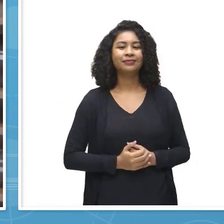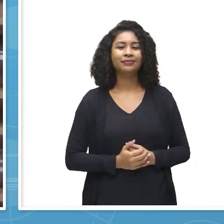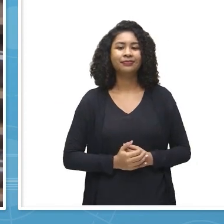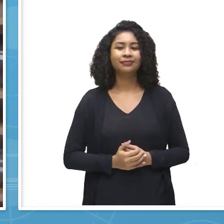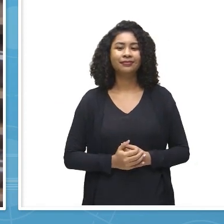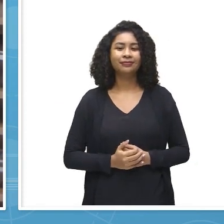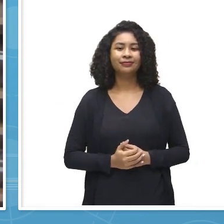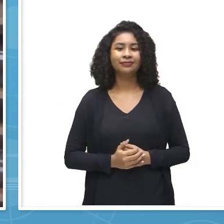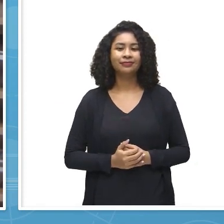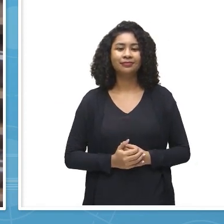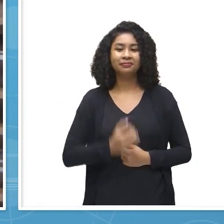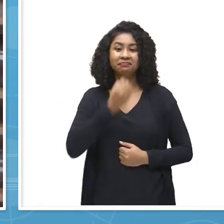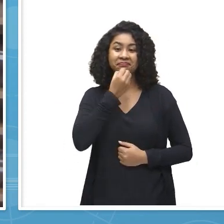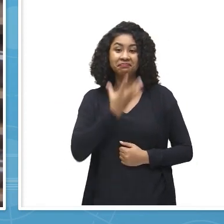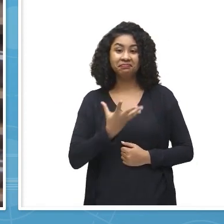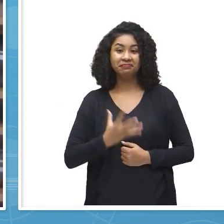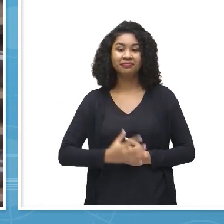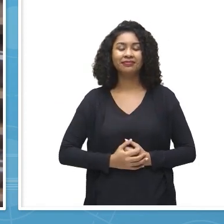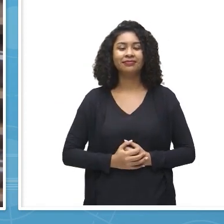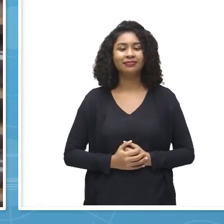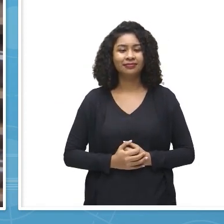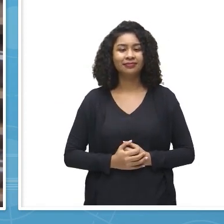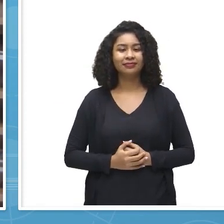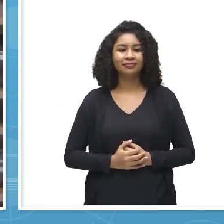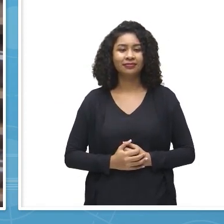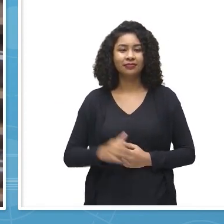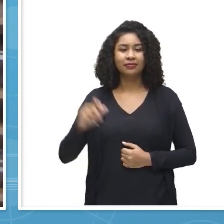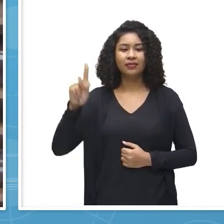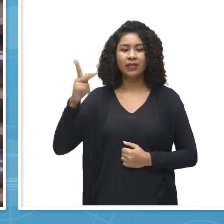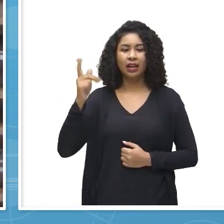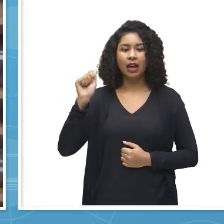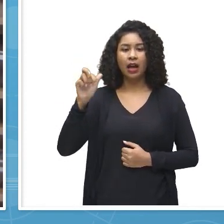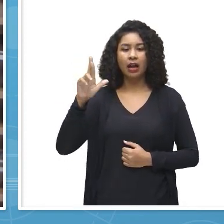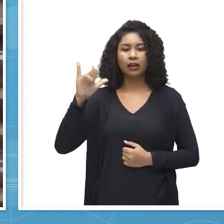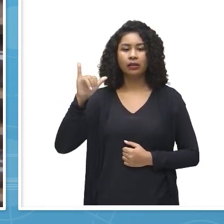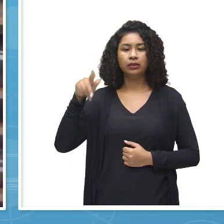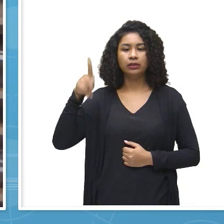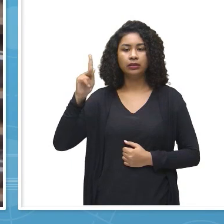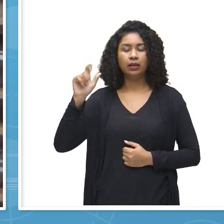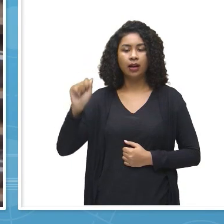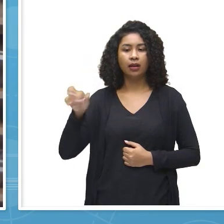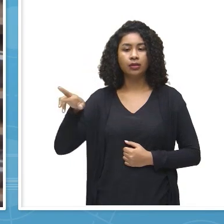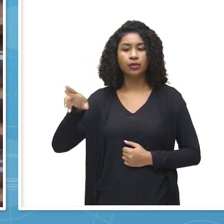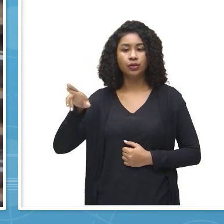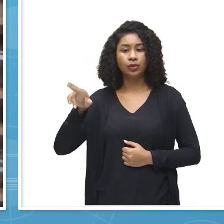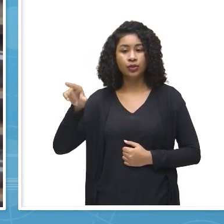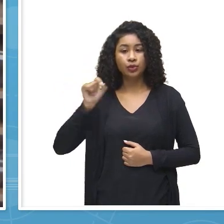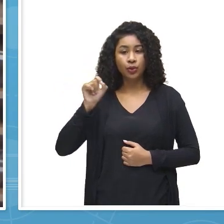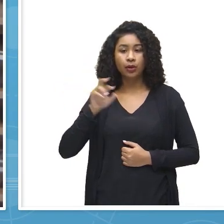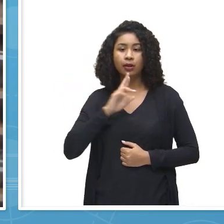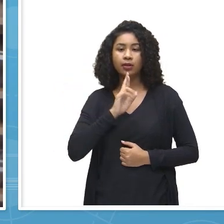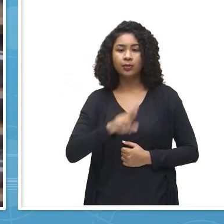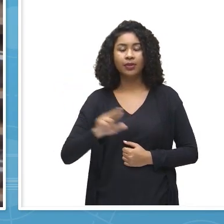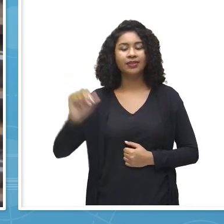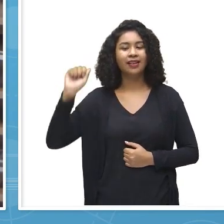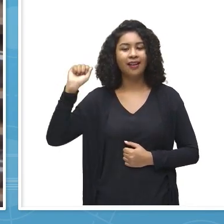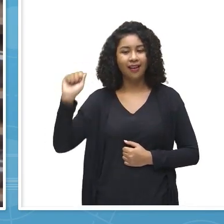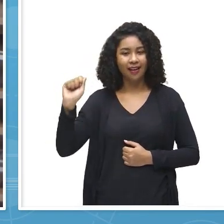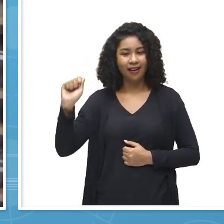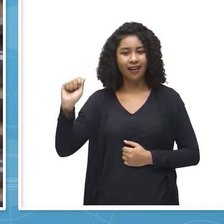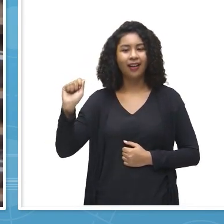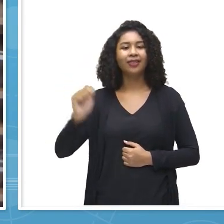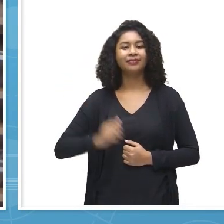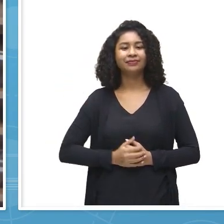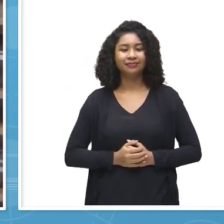também, muito bem. A Árica colocou a letra A também, então, parabéns,